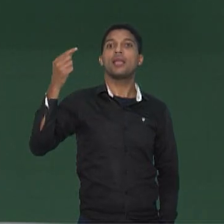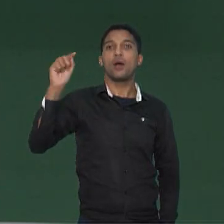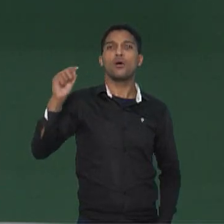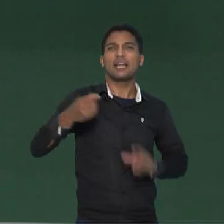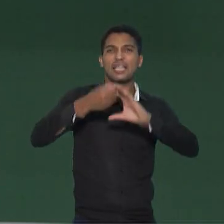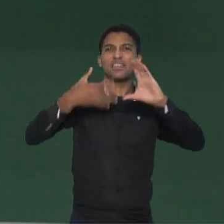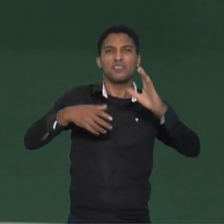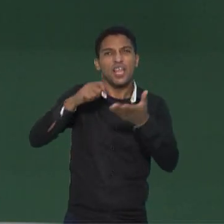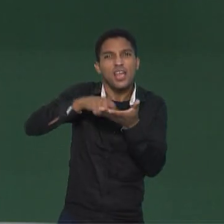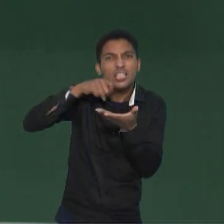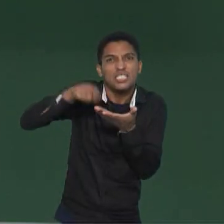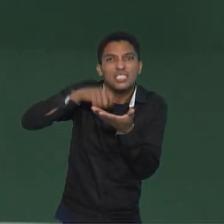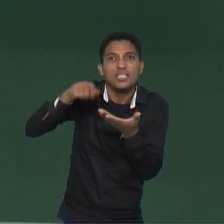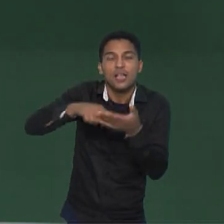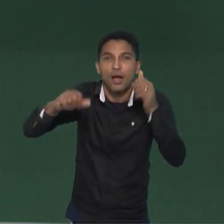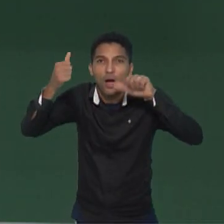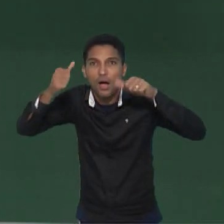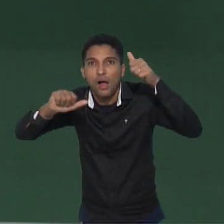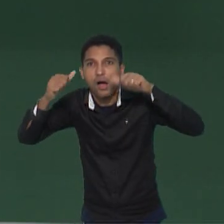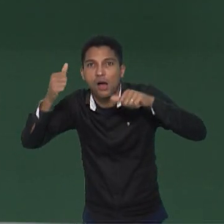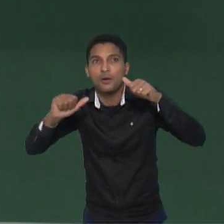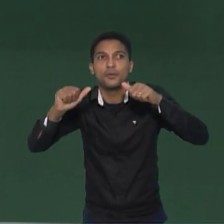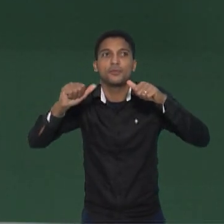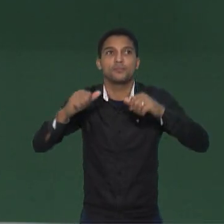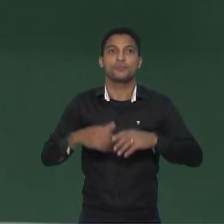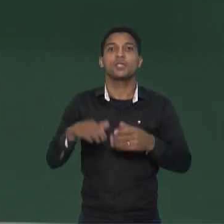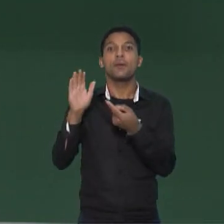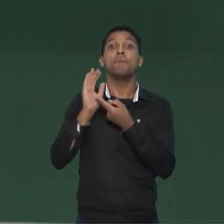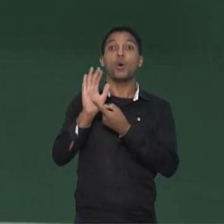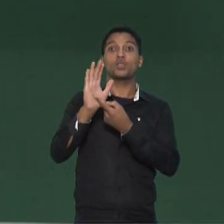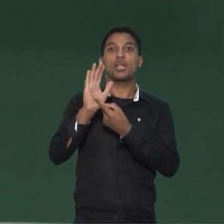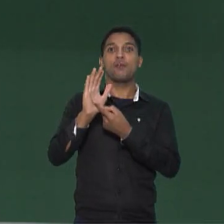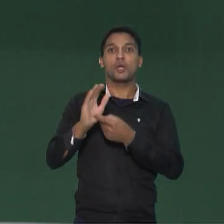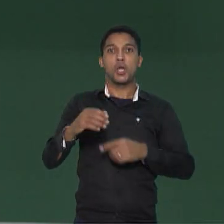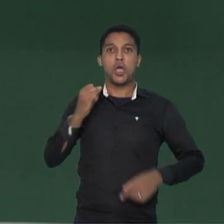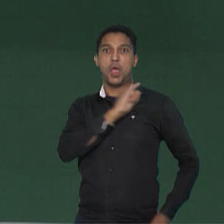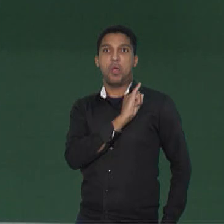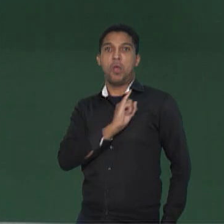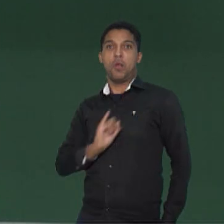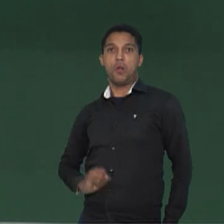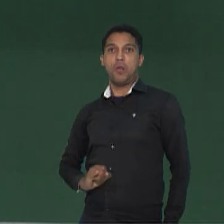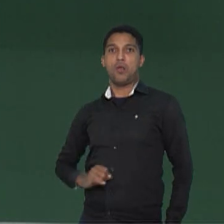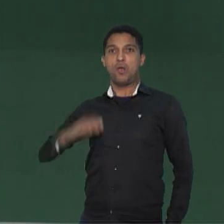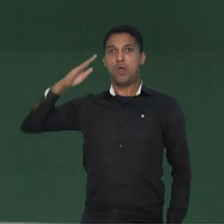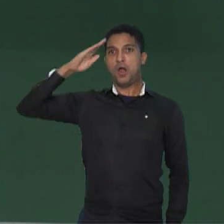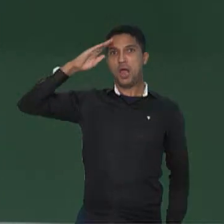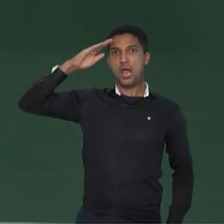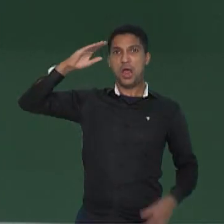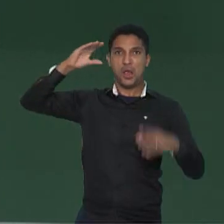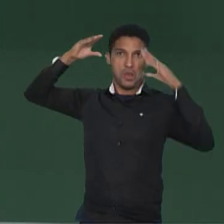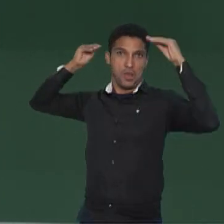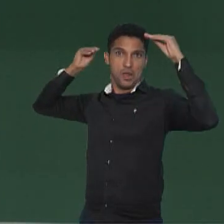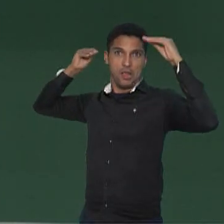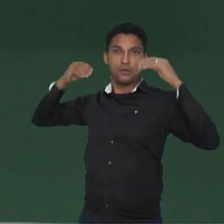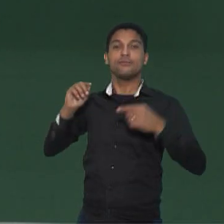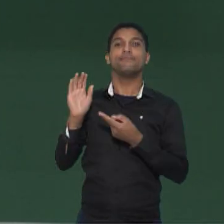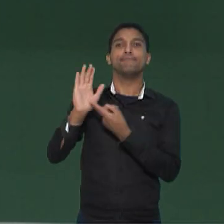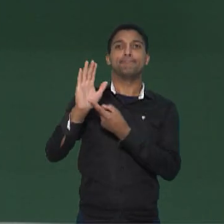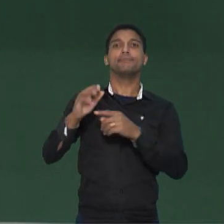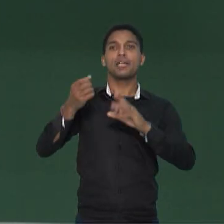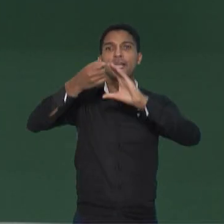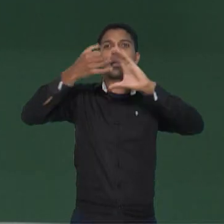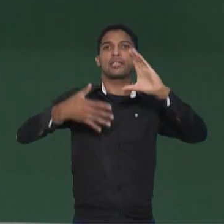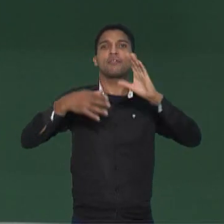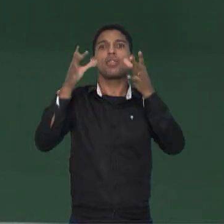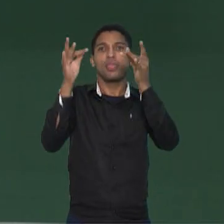aí vai, pessoal. Tem mais uma de análise hoje, essa aqui não ficou tão difícil, né? Só pesquisar, voltar aos slides, ou pesquisar na internet também. Então, essa